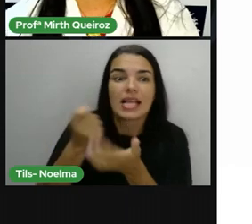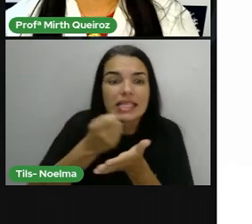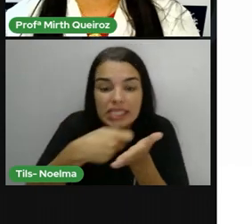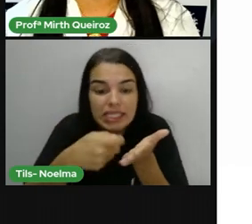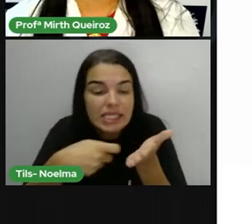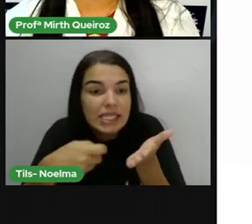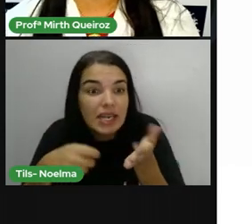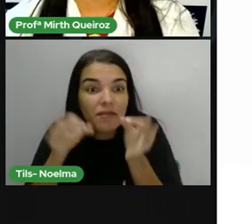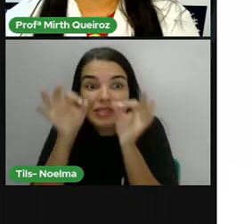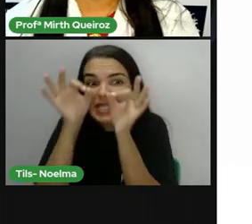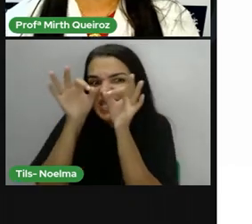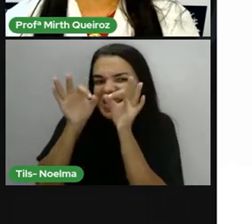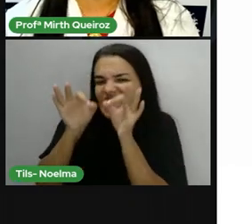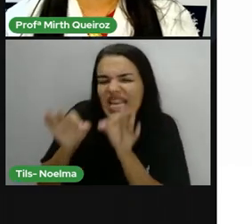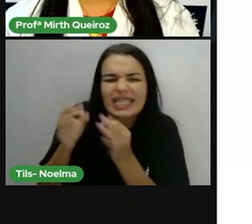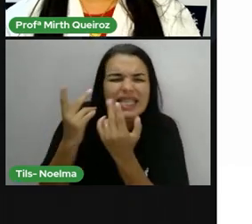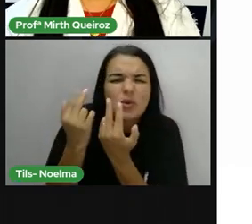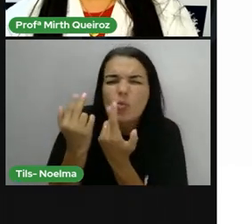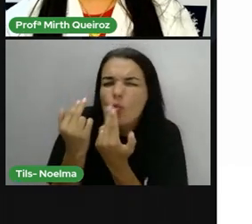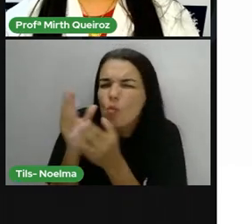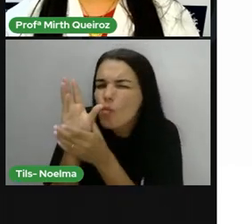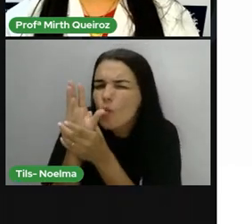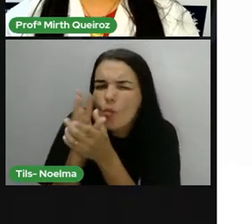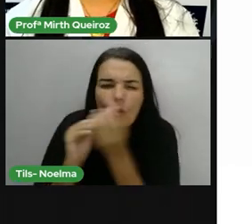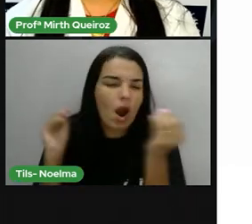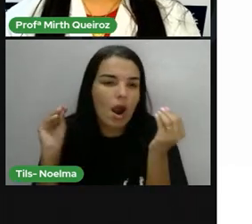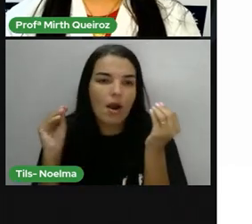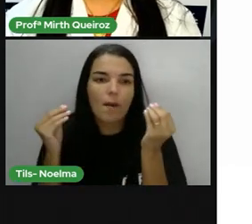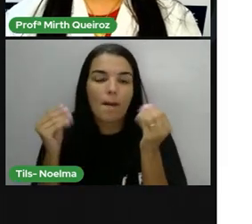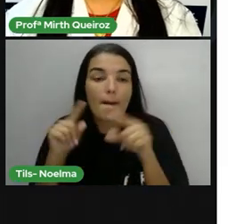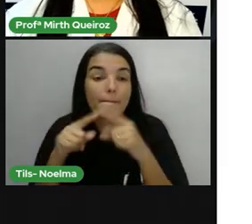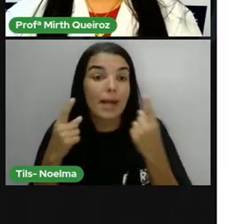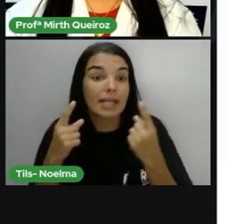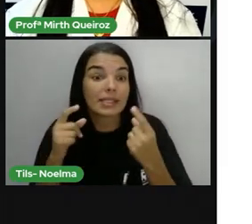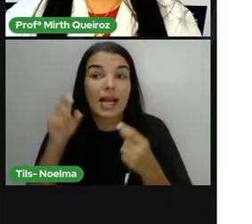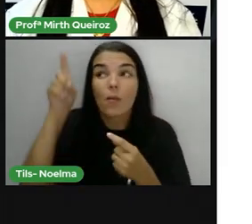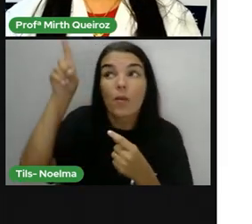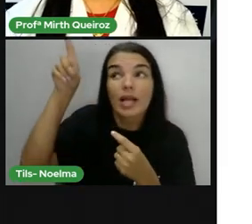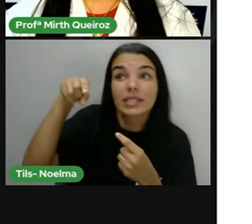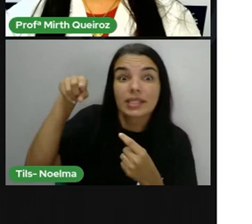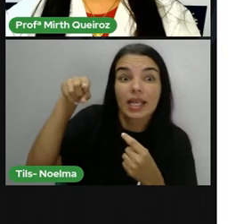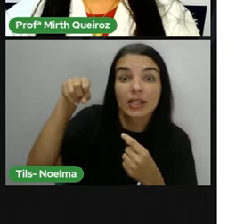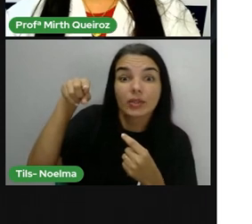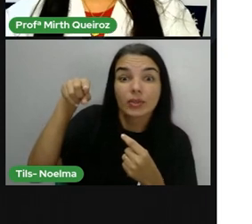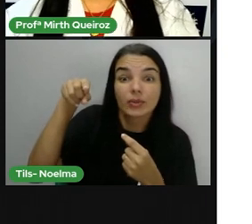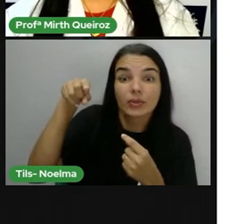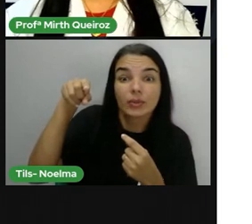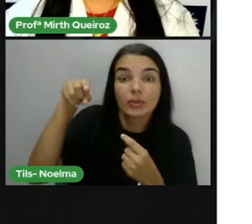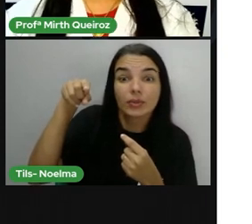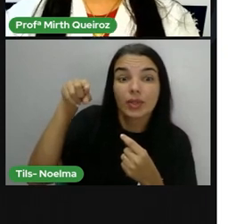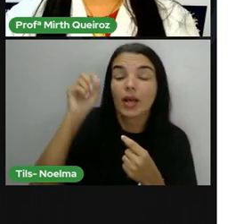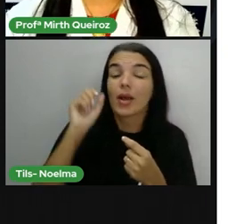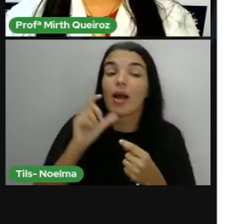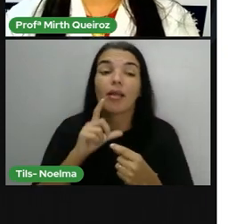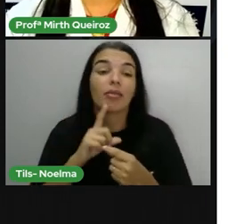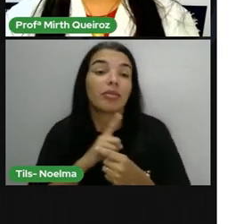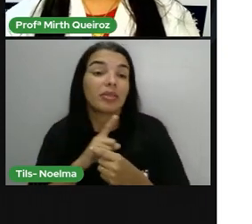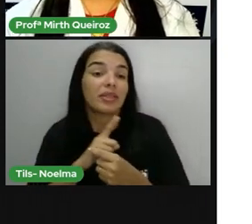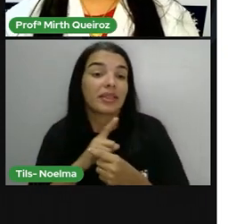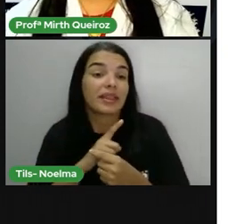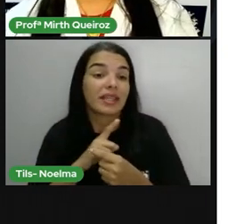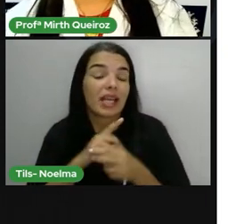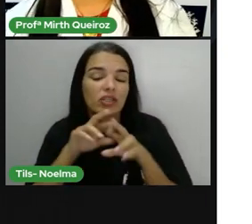e um acento vai fazer toda a diferença, né? Por exemplo, aí tem fábrica, tem acento. Fábrica, tem